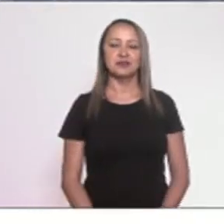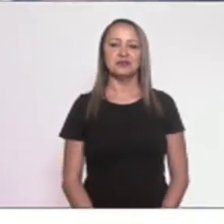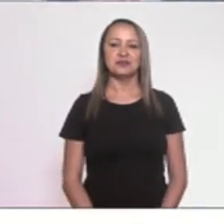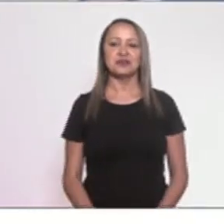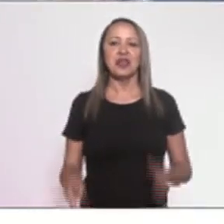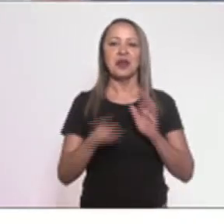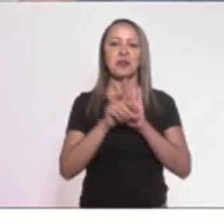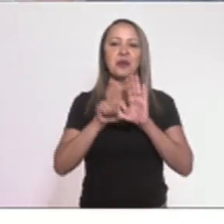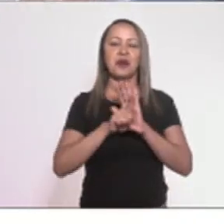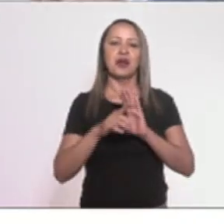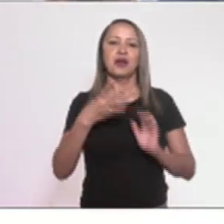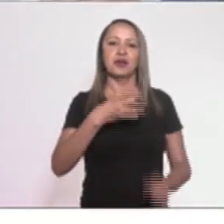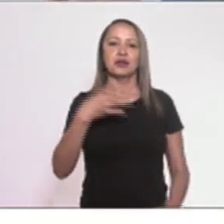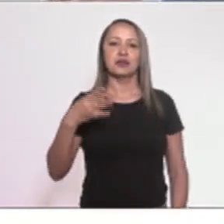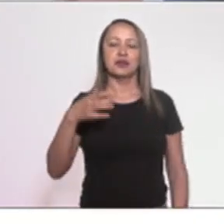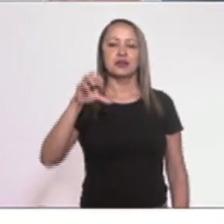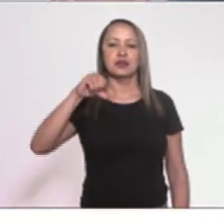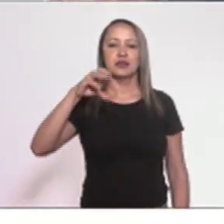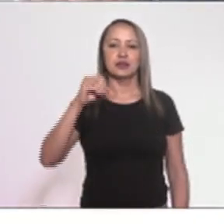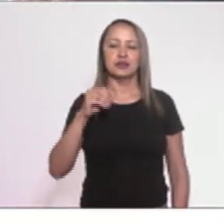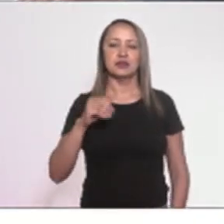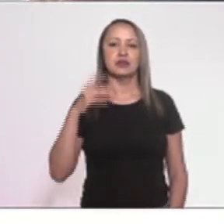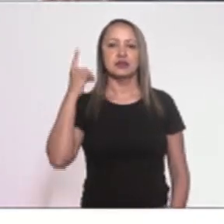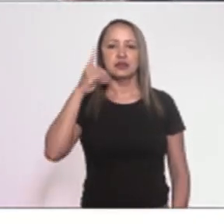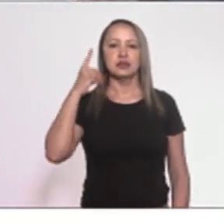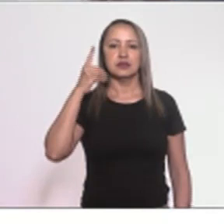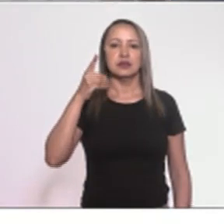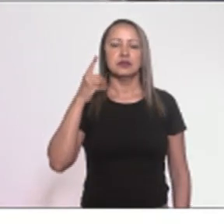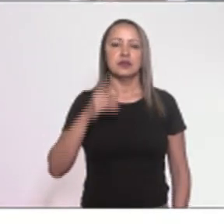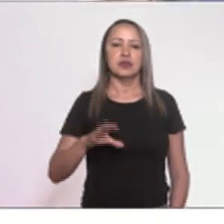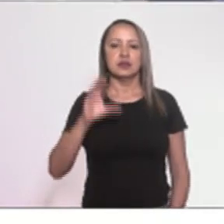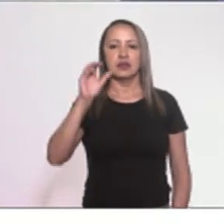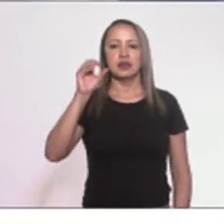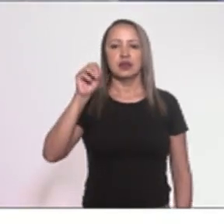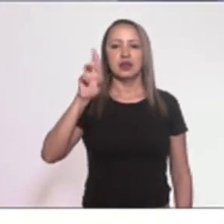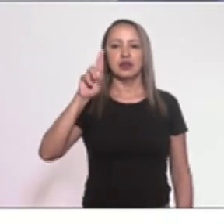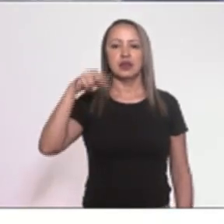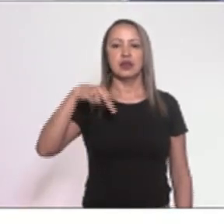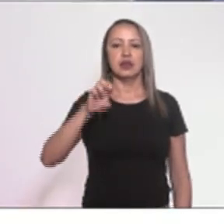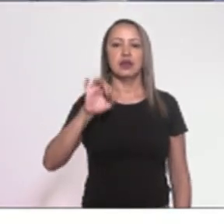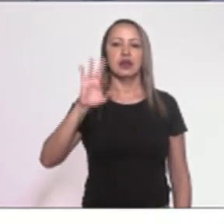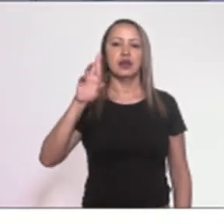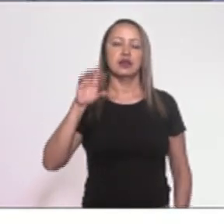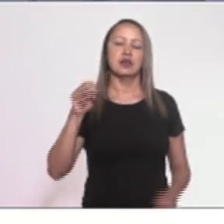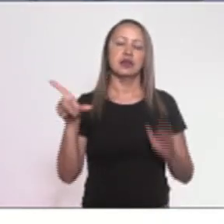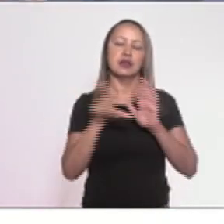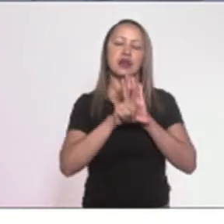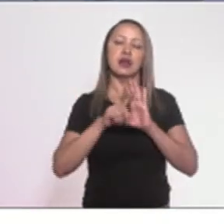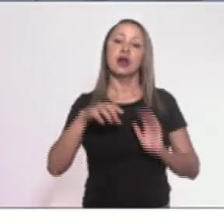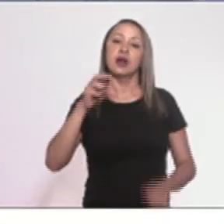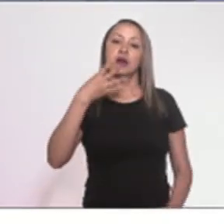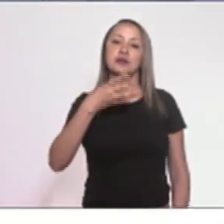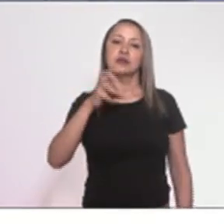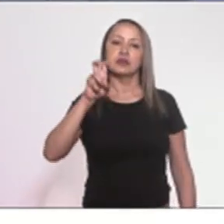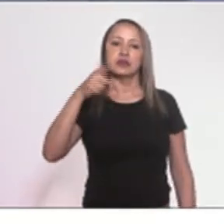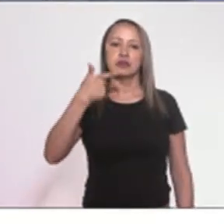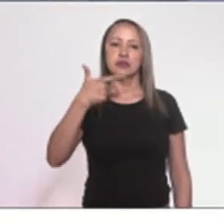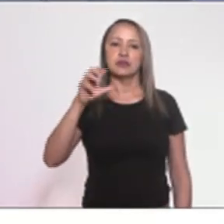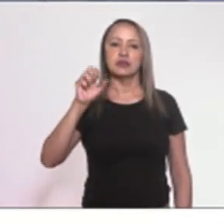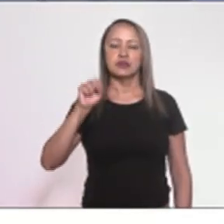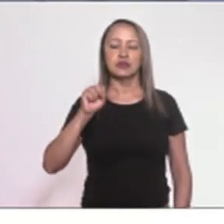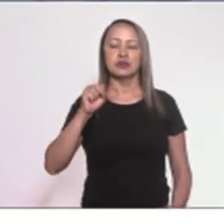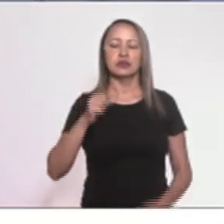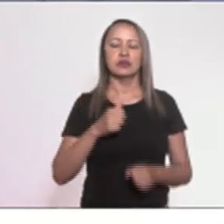Projeto de lei 4490/2018, de autoria do deputado Valdeir Carneiro e Tiaju, que altera a lei 4.528, de 28 de março de